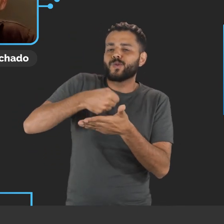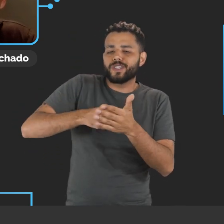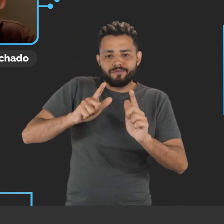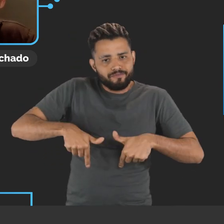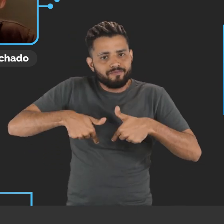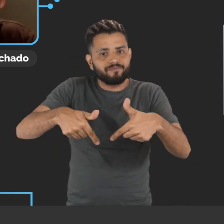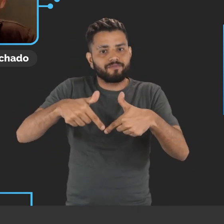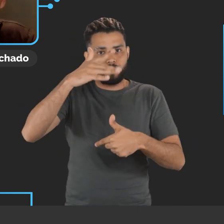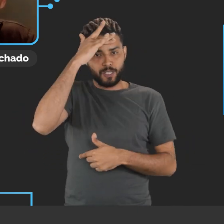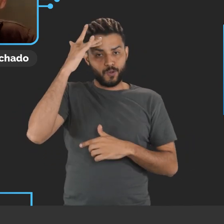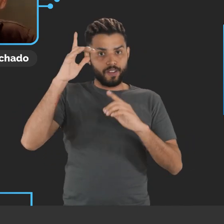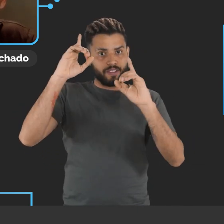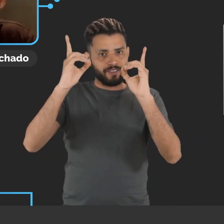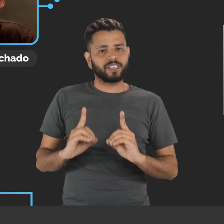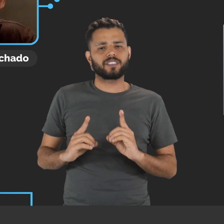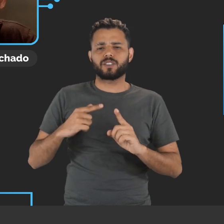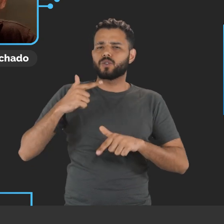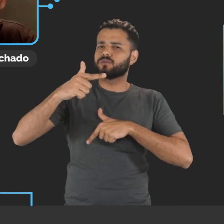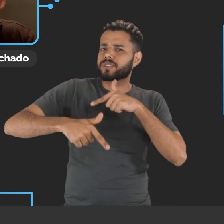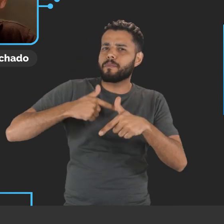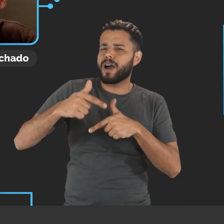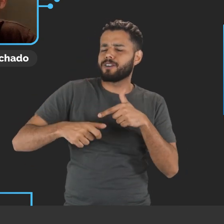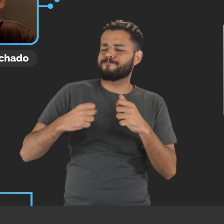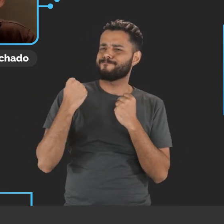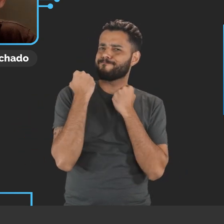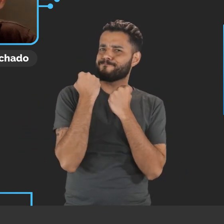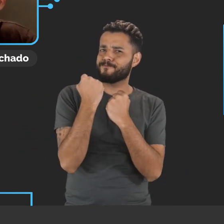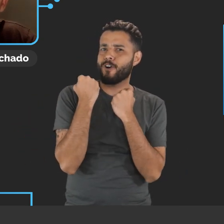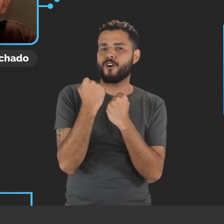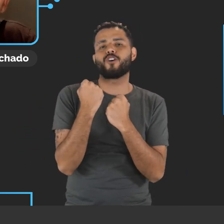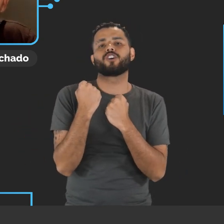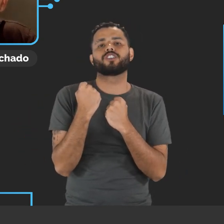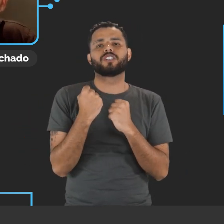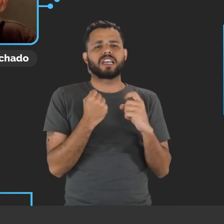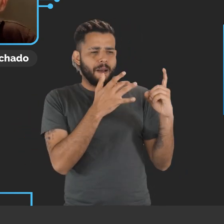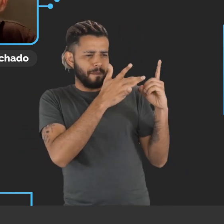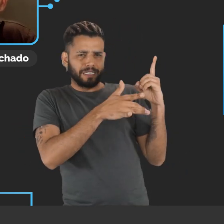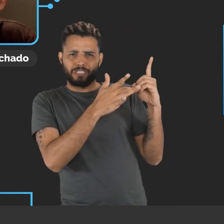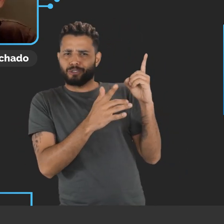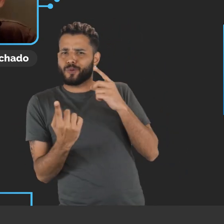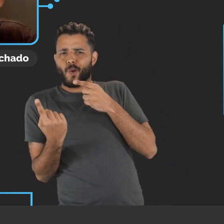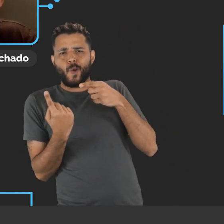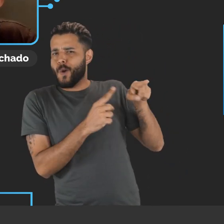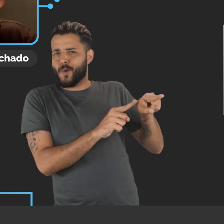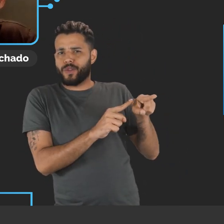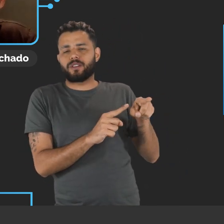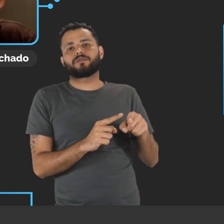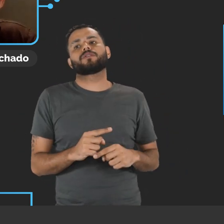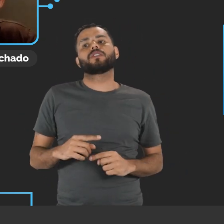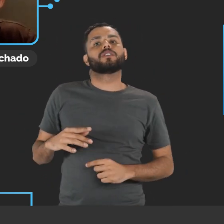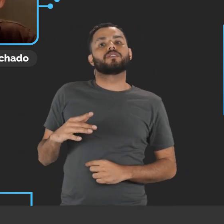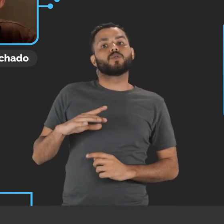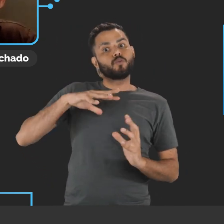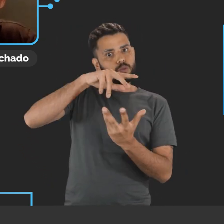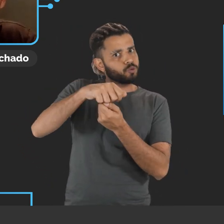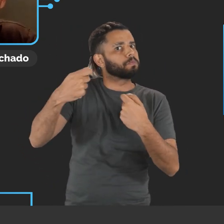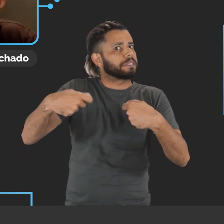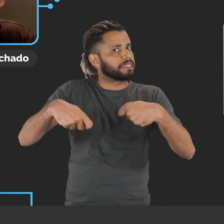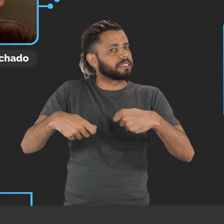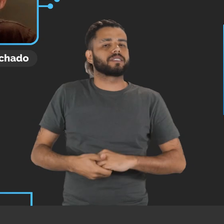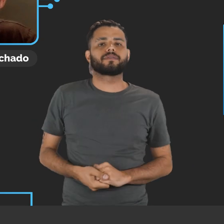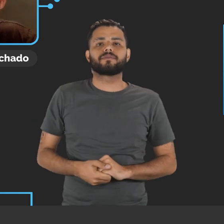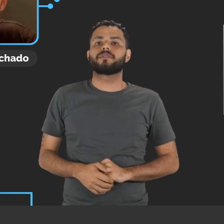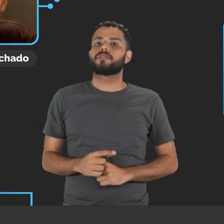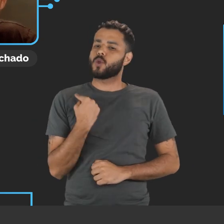essa luta das pessoas com deficiência e esse trabalho forte aí de anticapacitismo que o mundo está precisando.